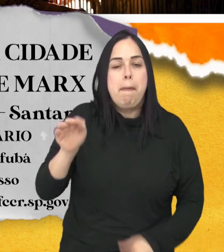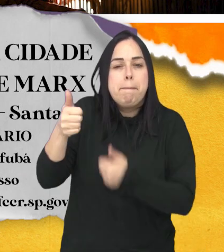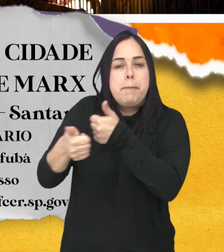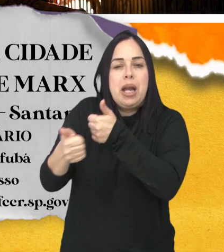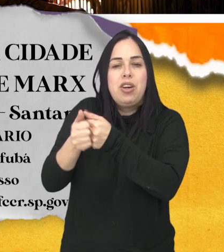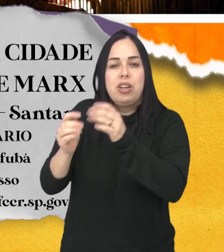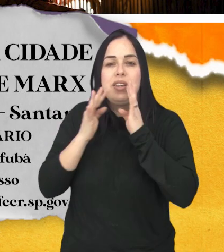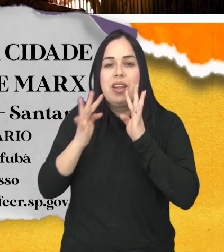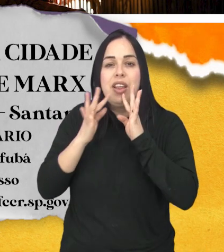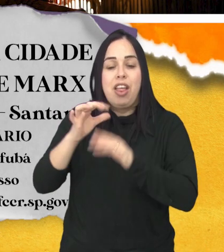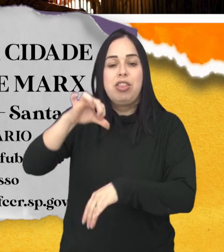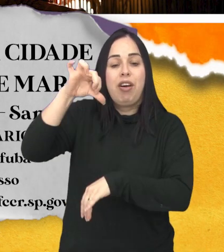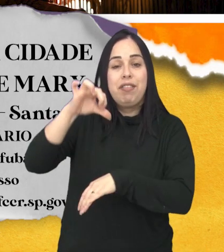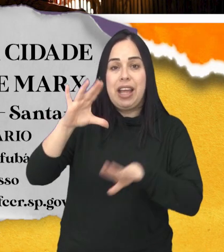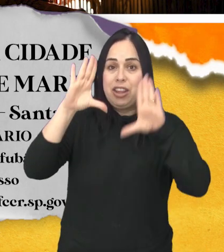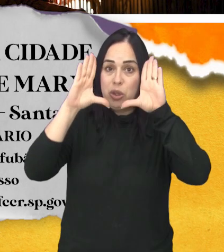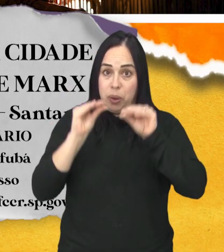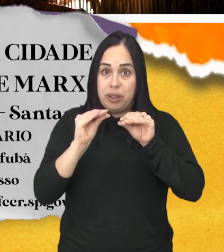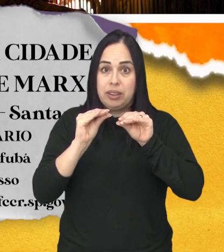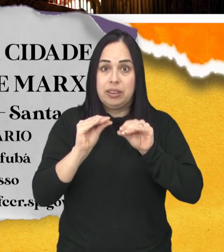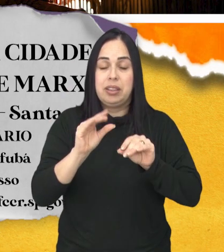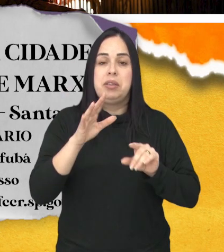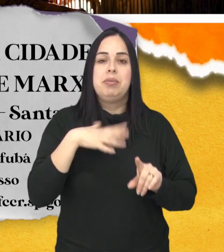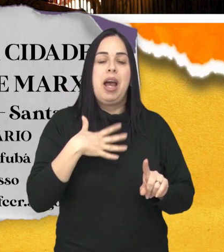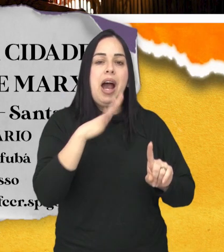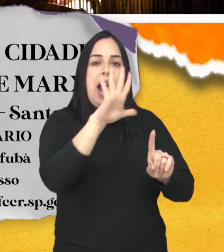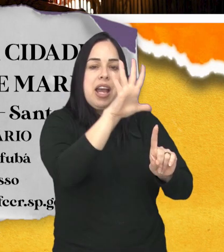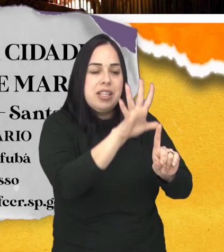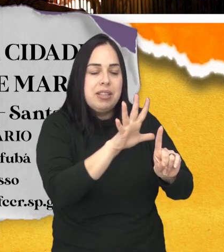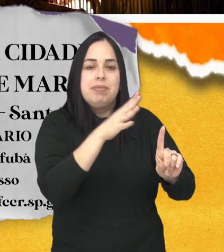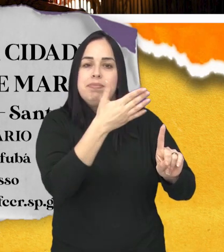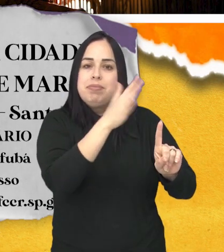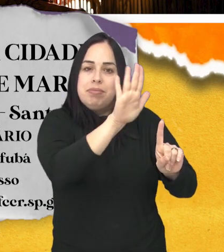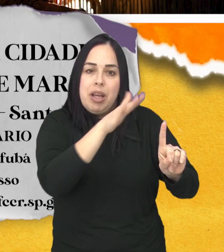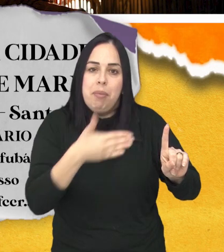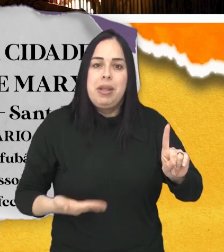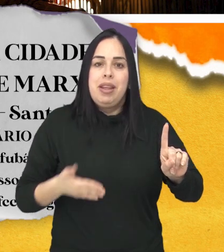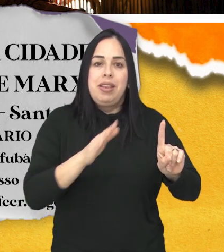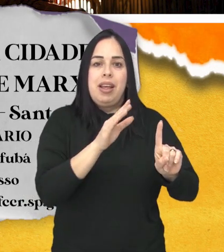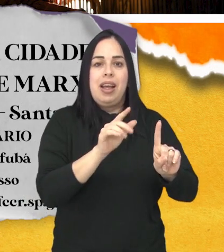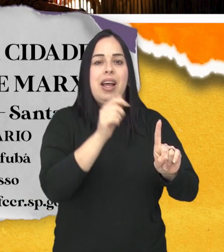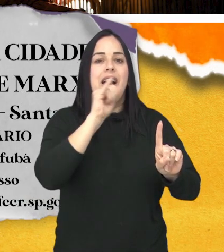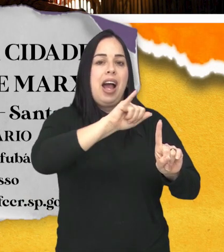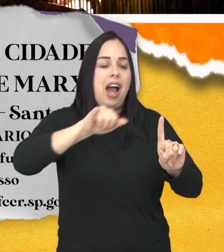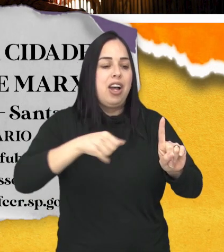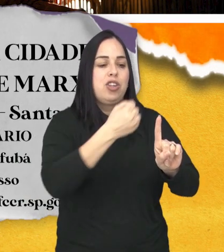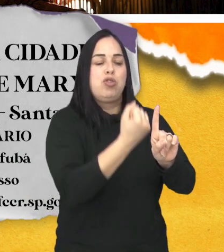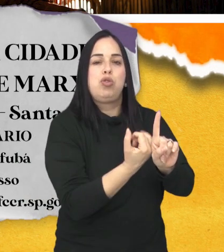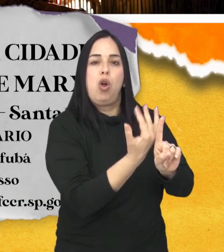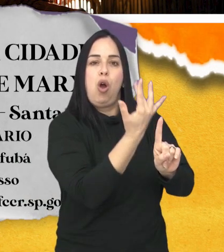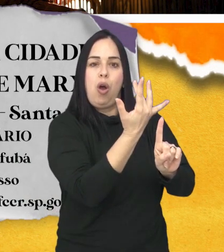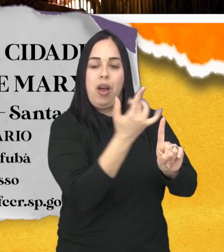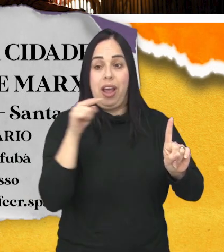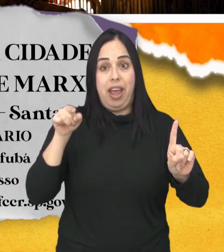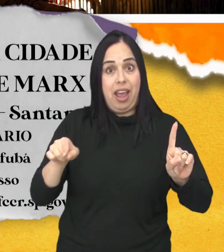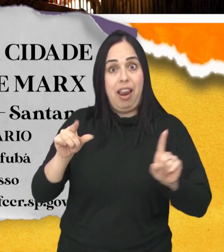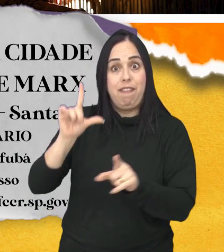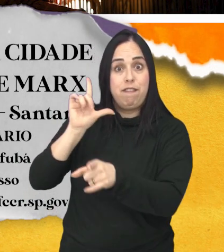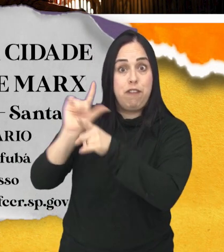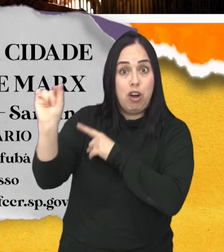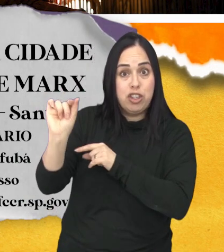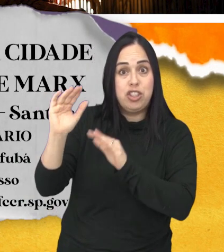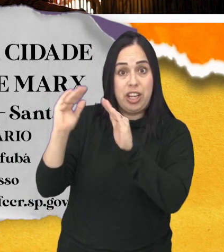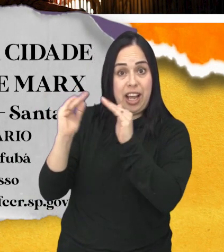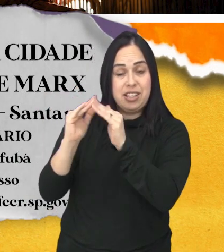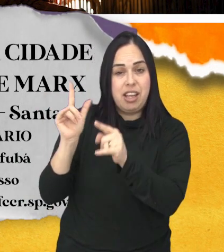às 9 da noite. A peça, inspirada na vida de Joana d'Arc, conta a história dramática de uma mulher simples que foge de